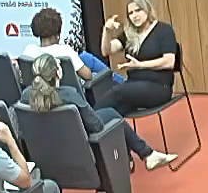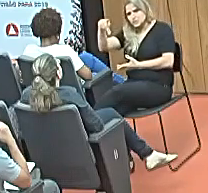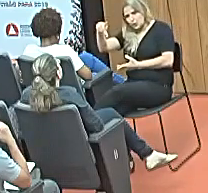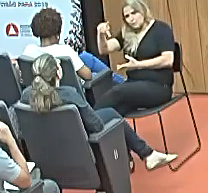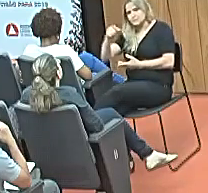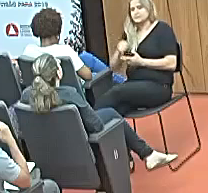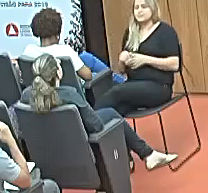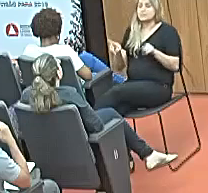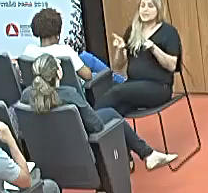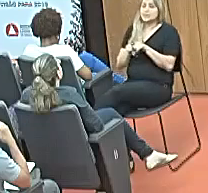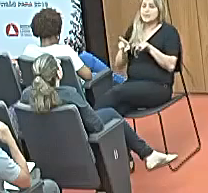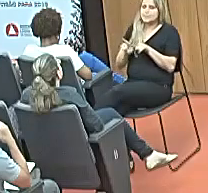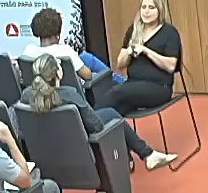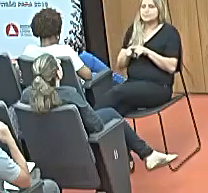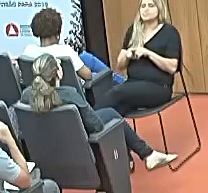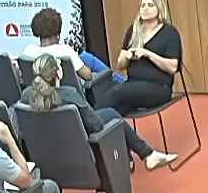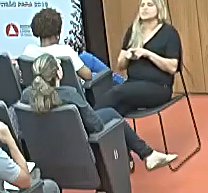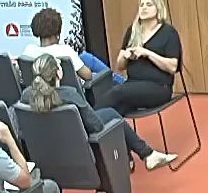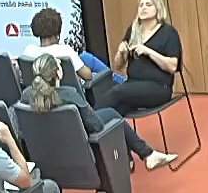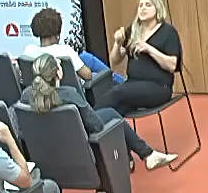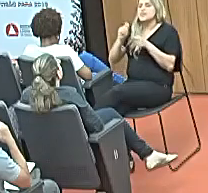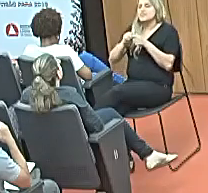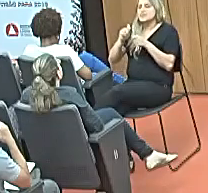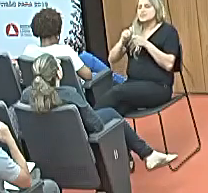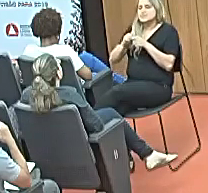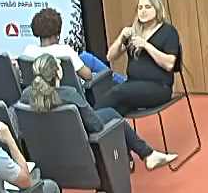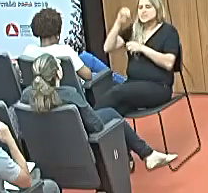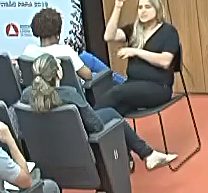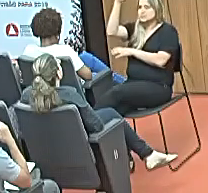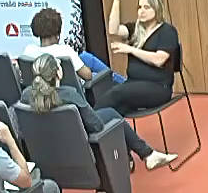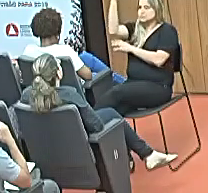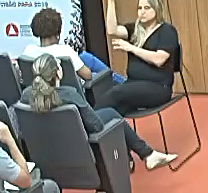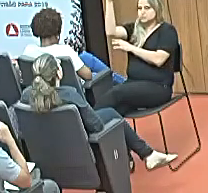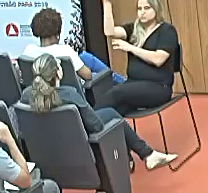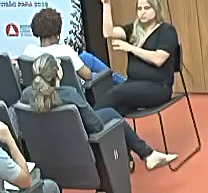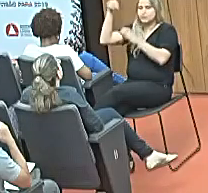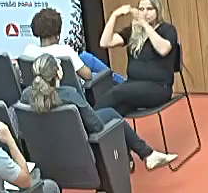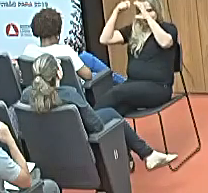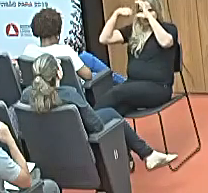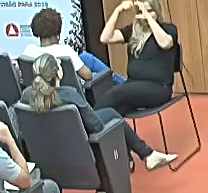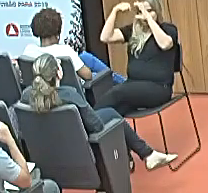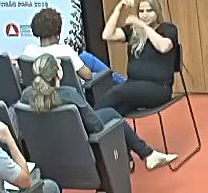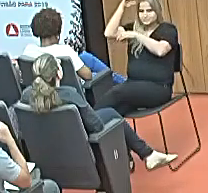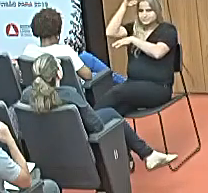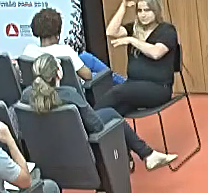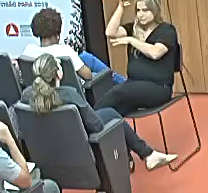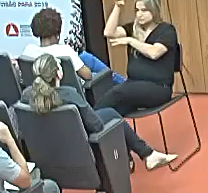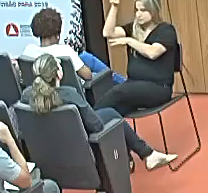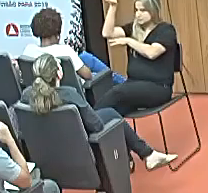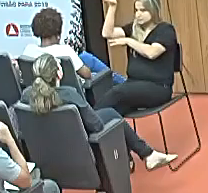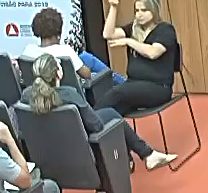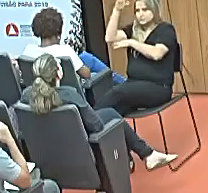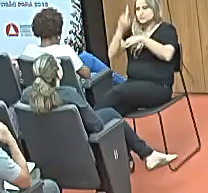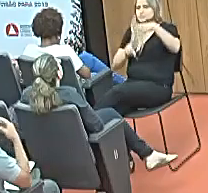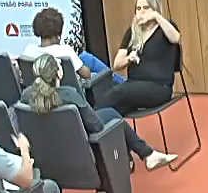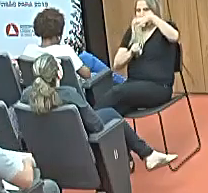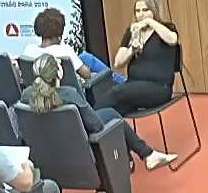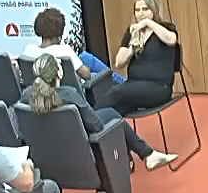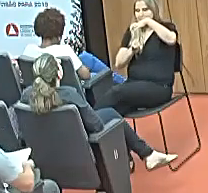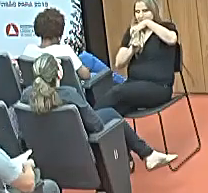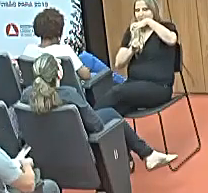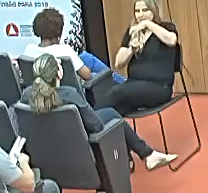cftv juntamente dos sistemas de sonorização nos terminais metropolitanos são gabriel são benedito morro alto